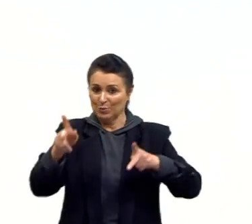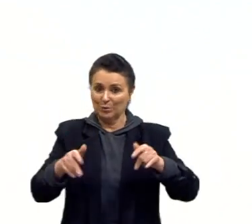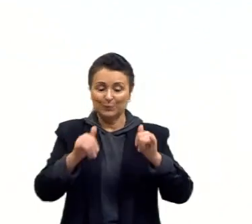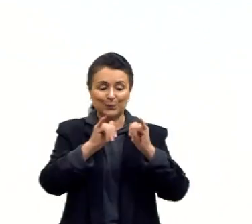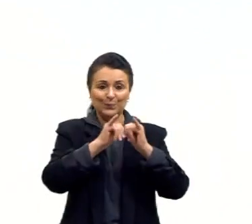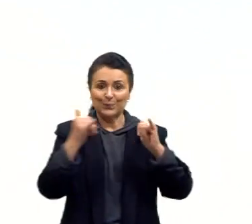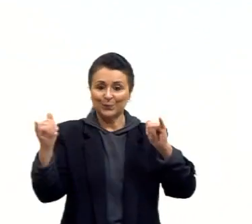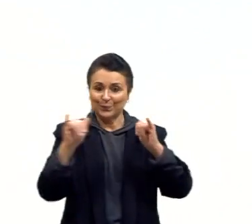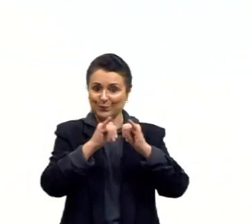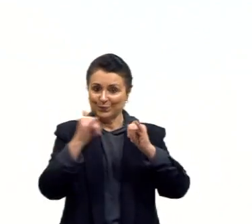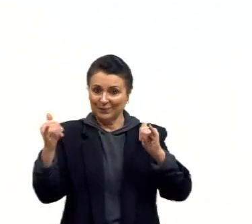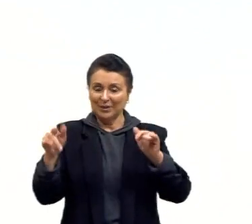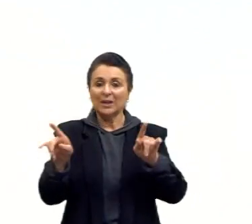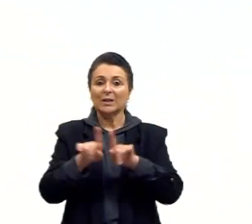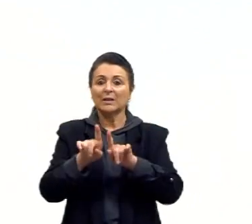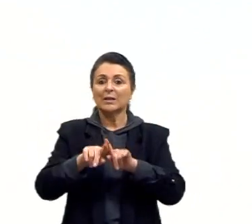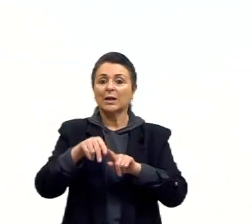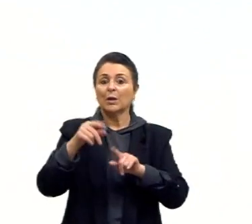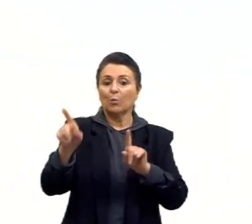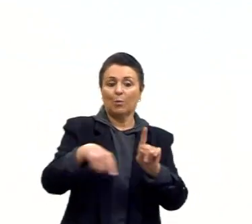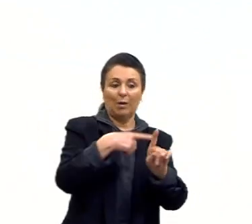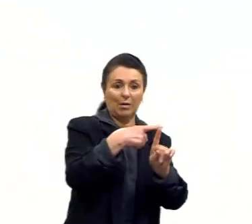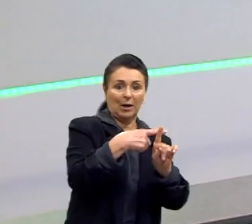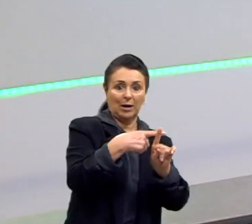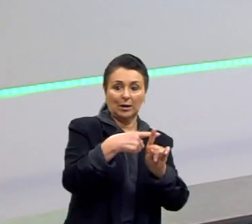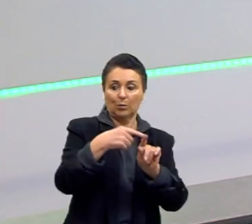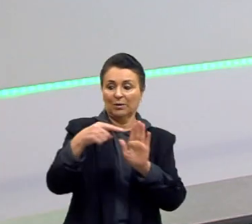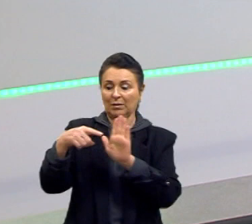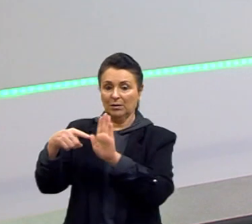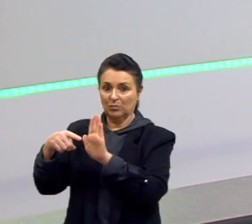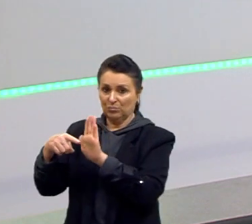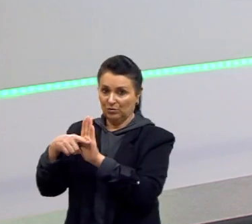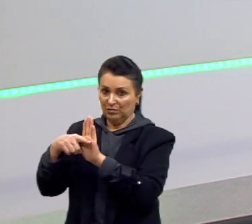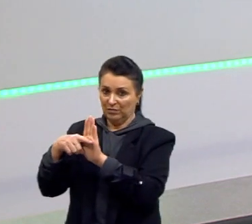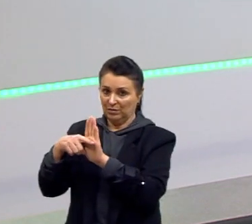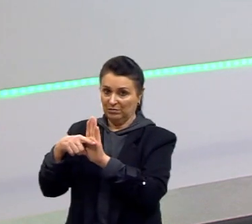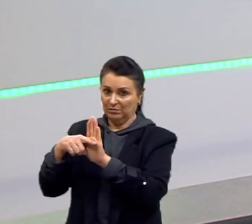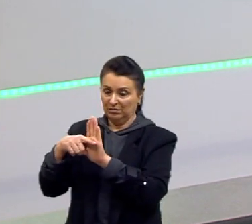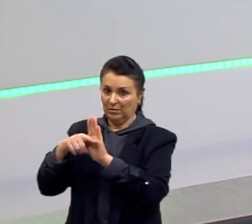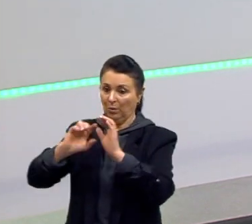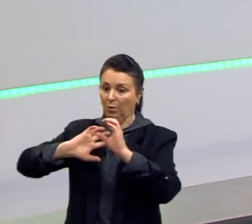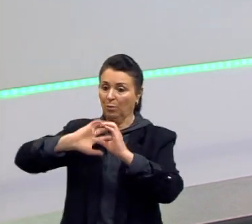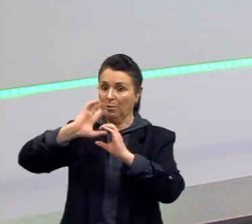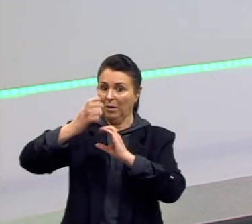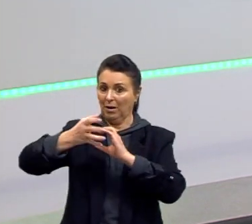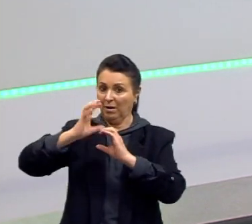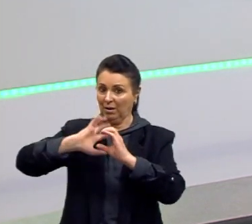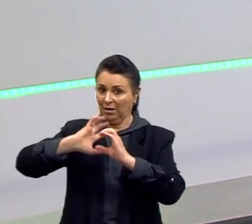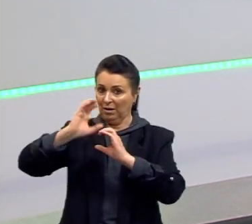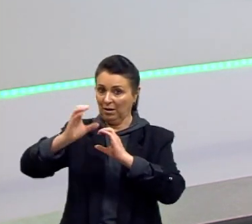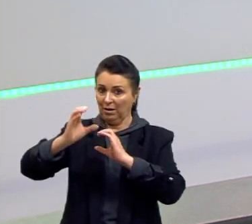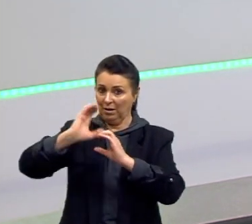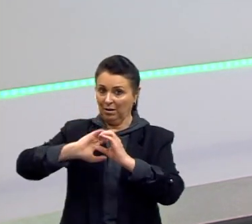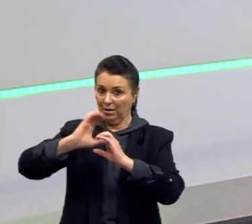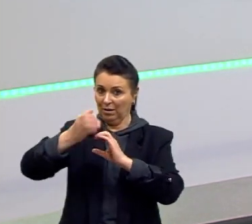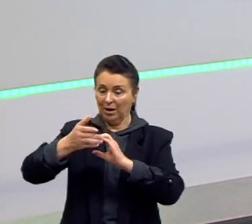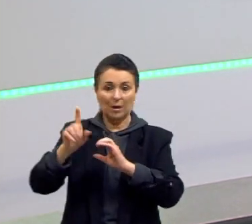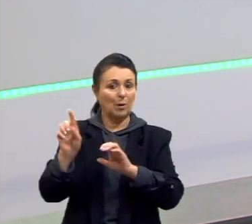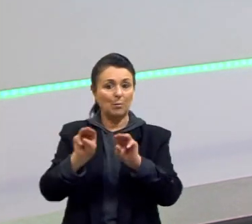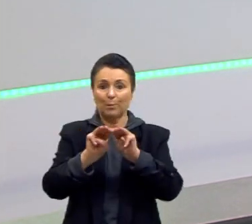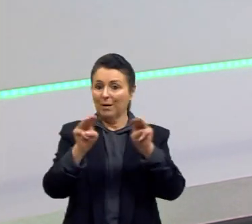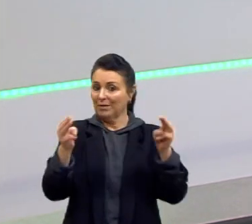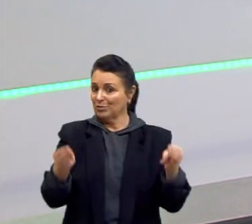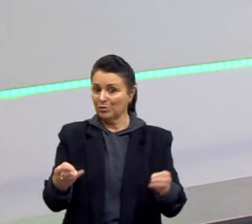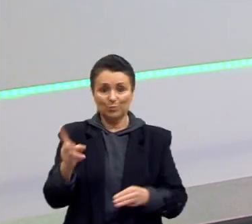eletricidade que a gente poderia ter somente uma carga positiva ou somente uma carga negativa né Isso não vale para o magnetismo